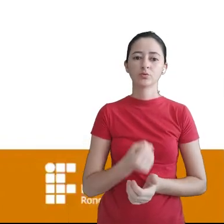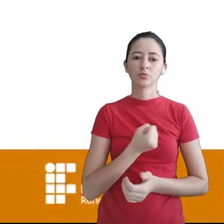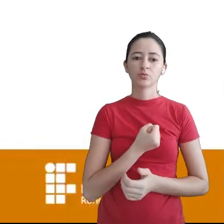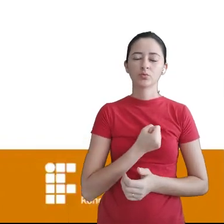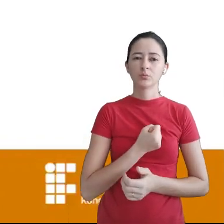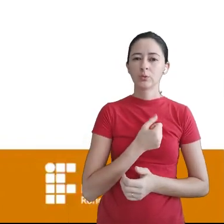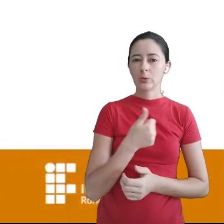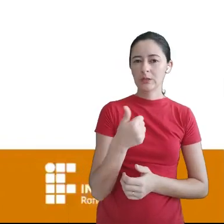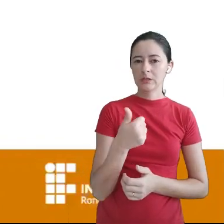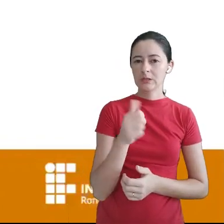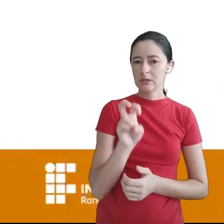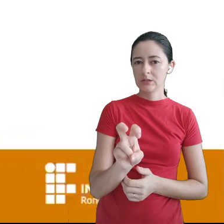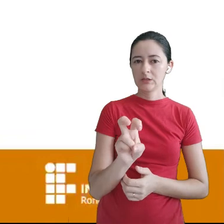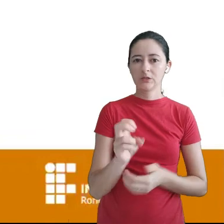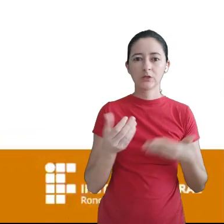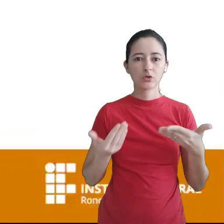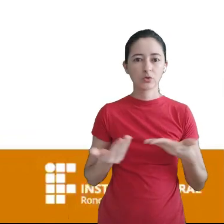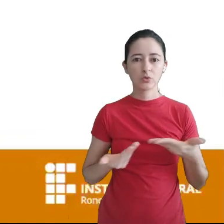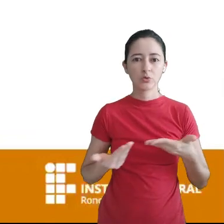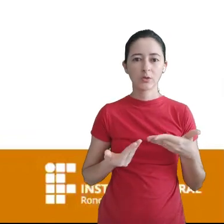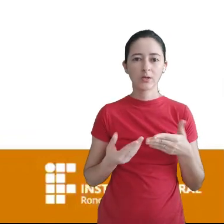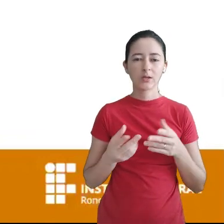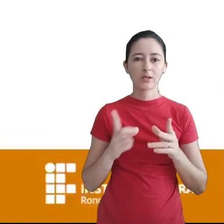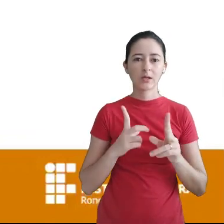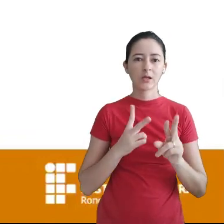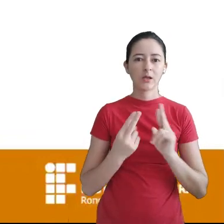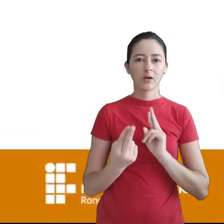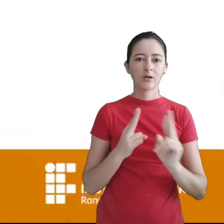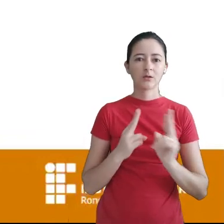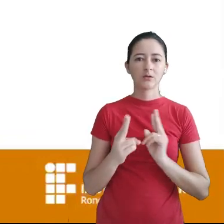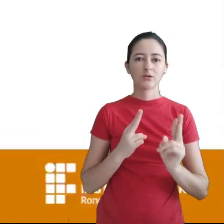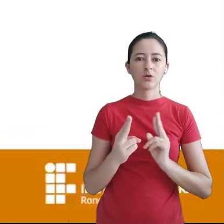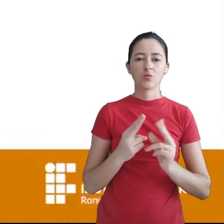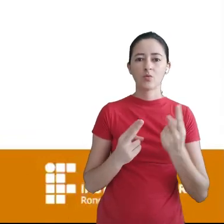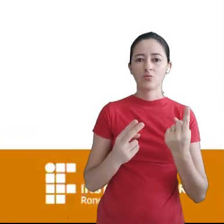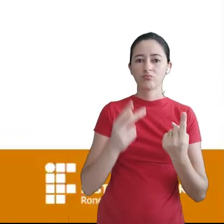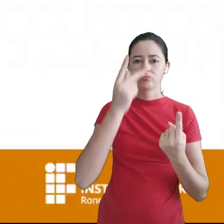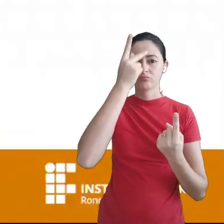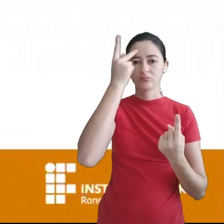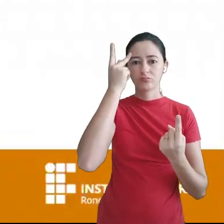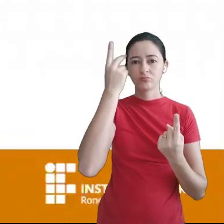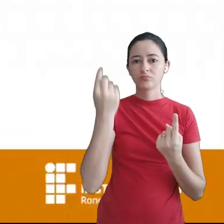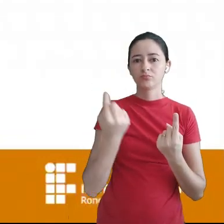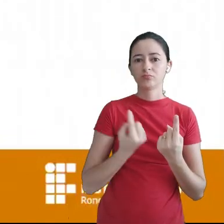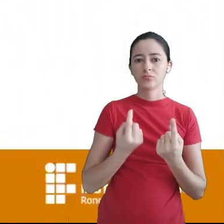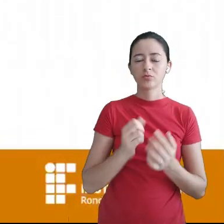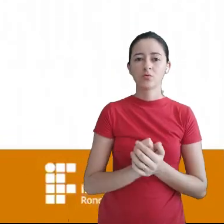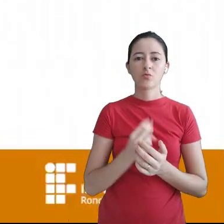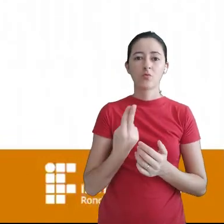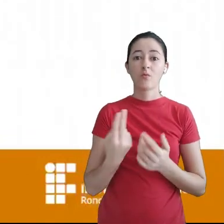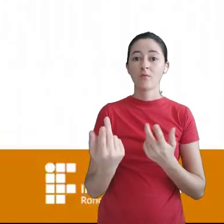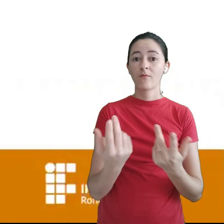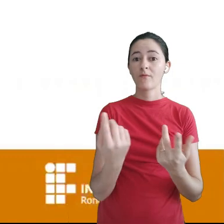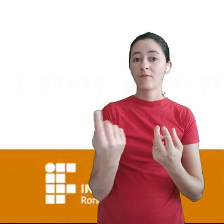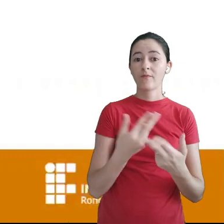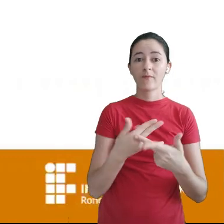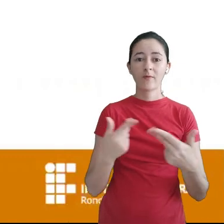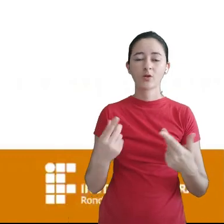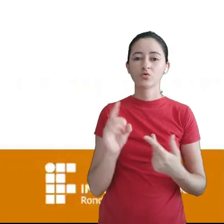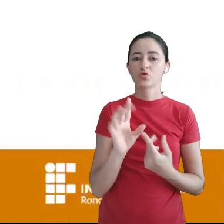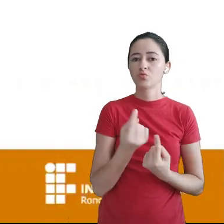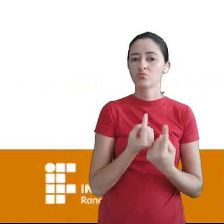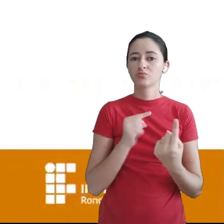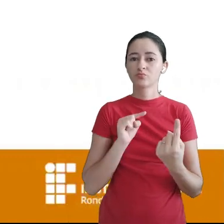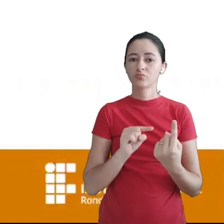venda, a venda número 15 de hoje, está relacionada a um cliente ou vários